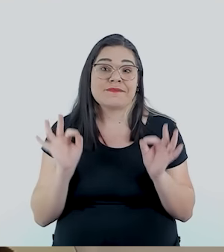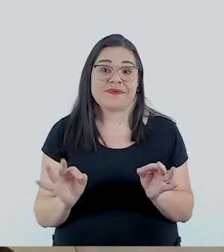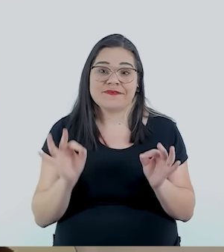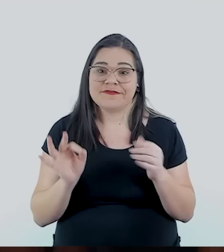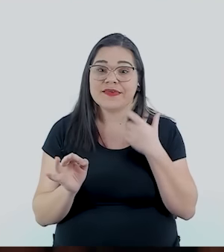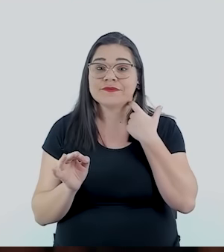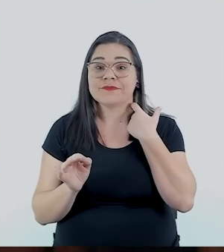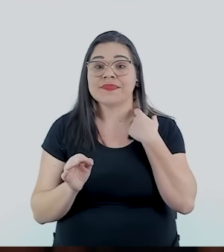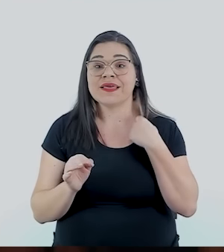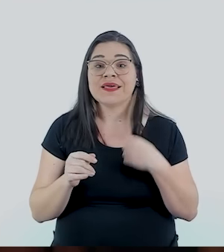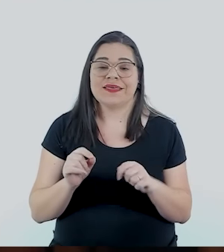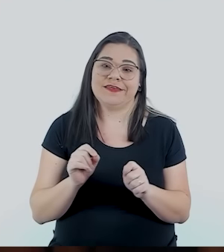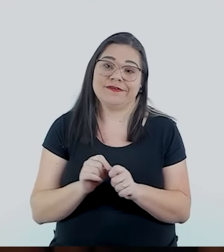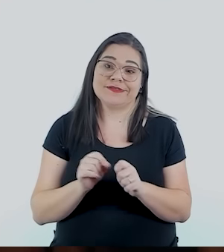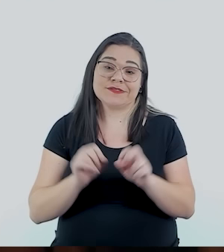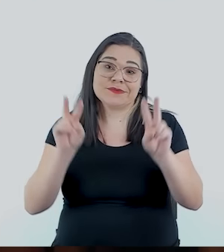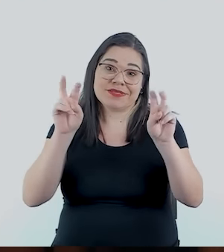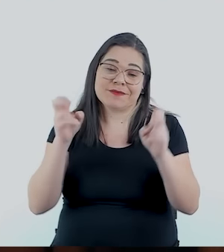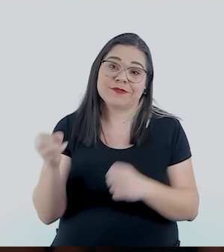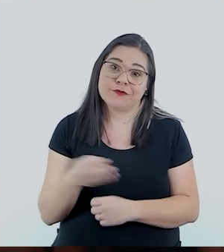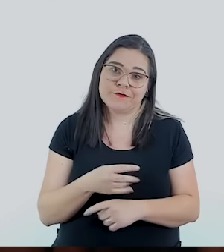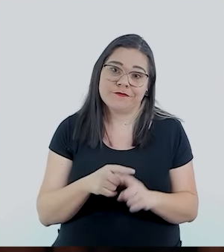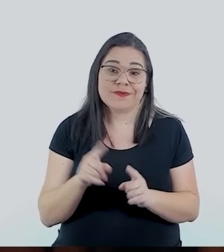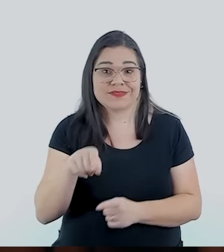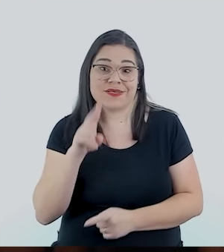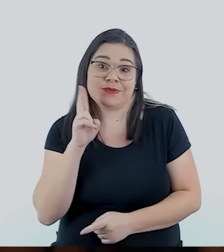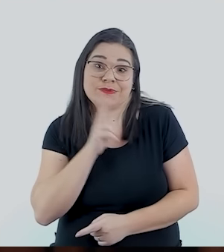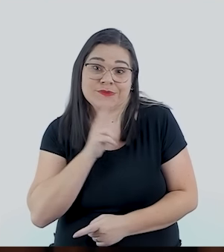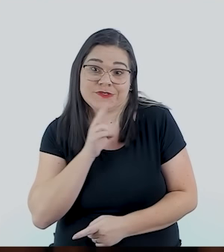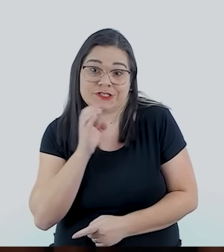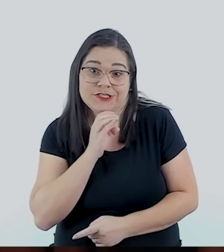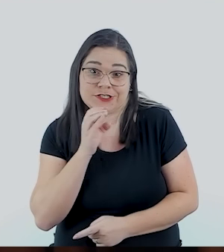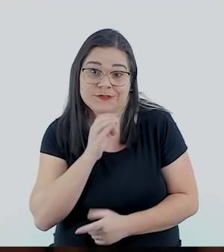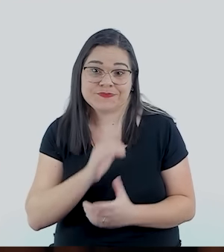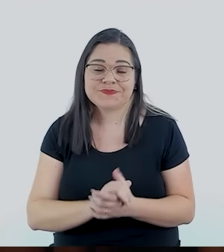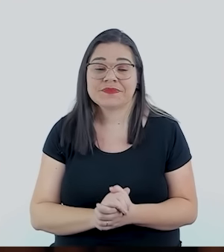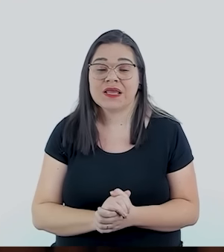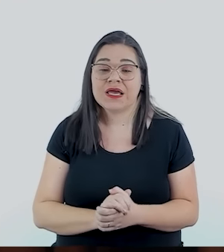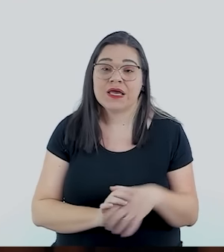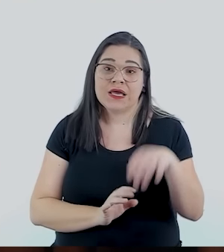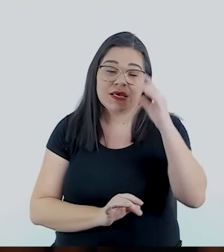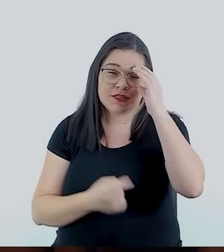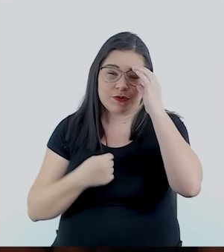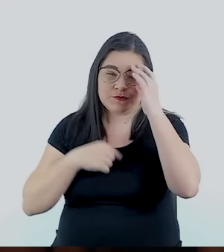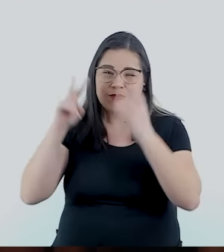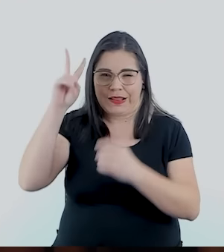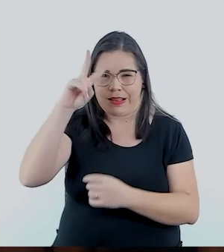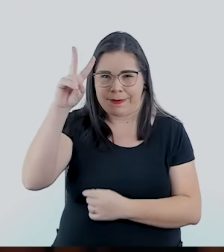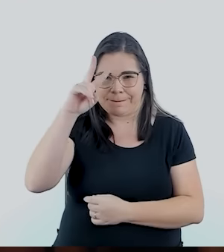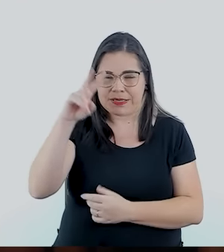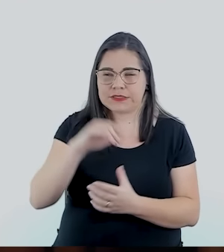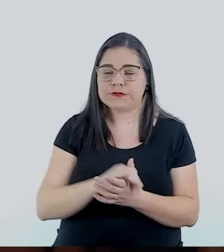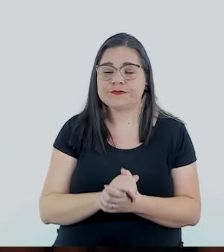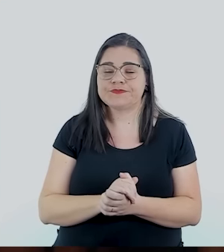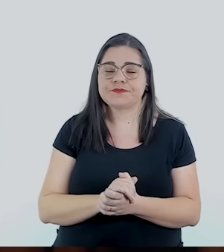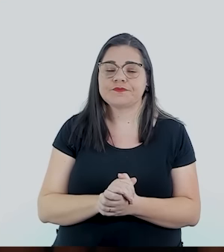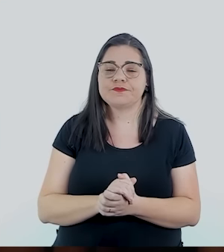que que faz com que o assunto ainda seja novo apesar de já ser urgente né mas ISS eu fui fui lembrando